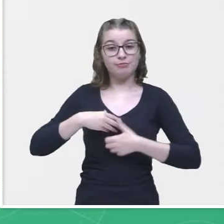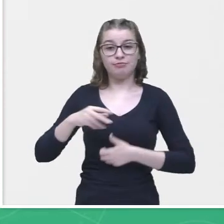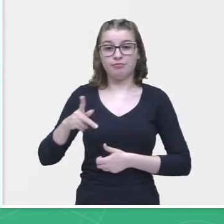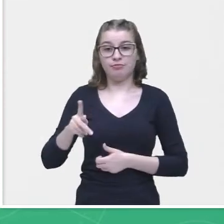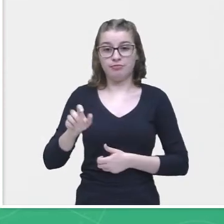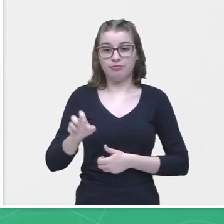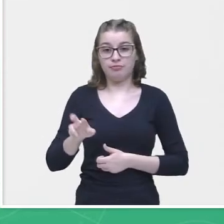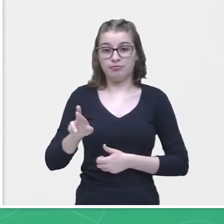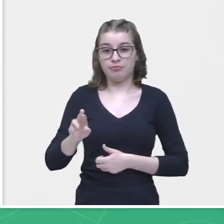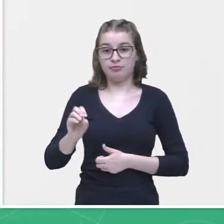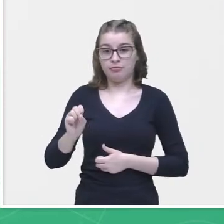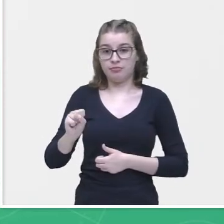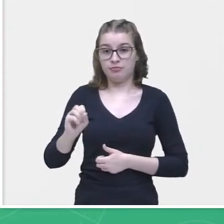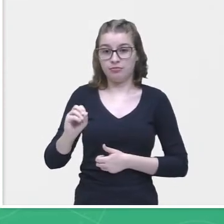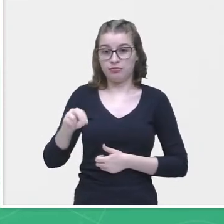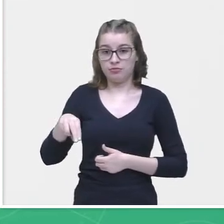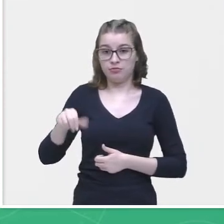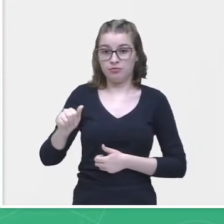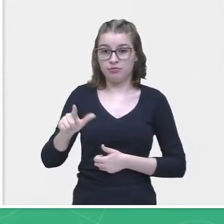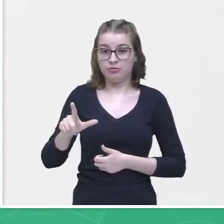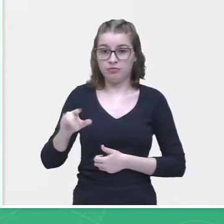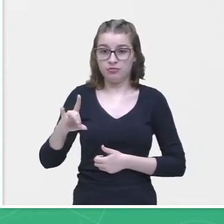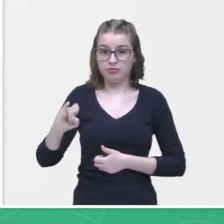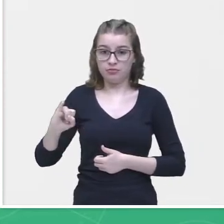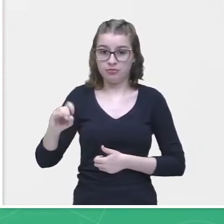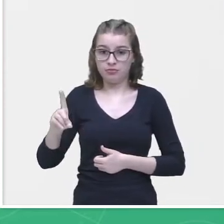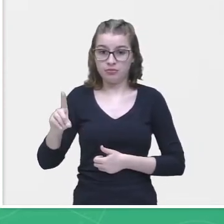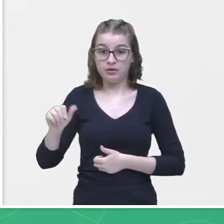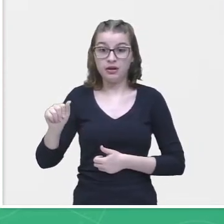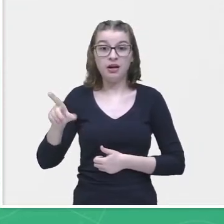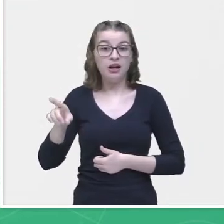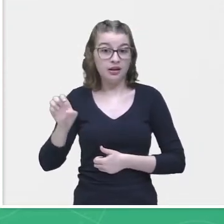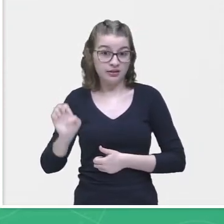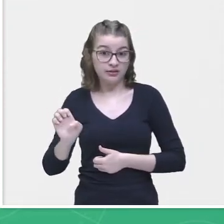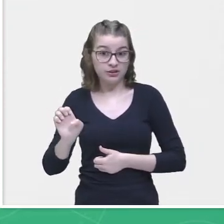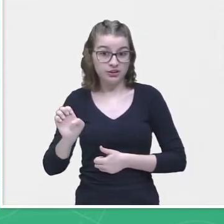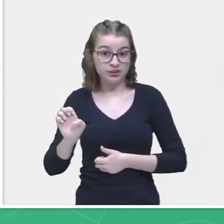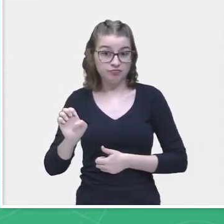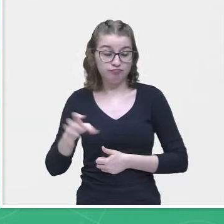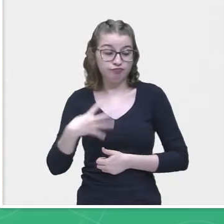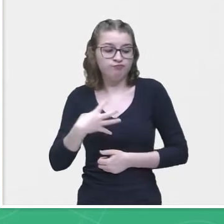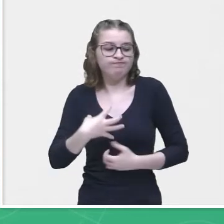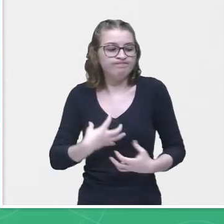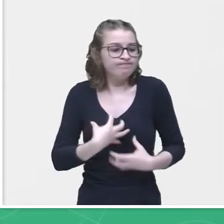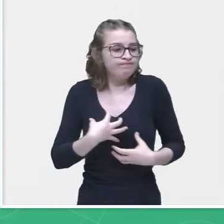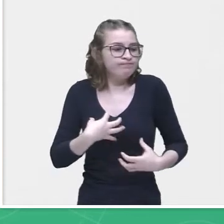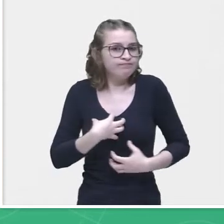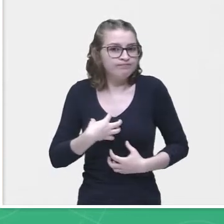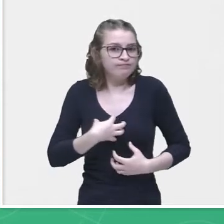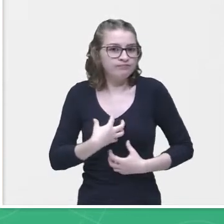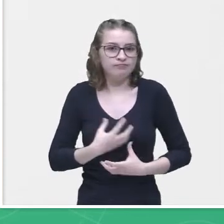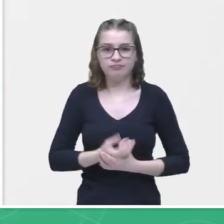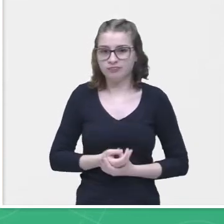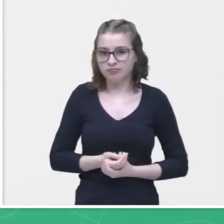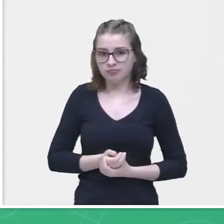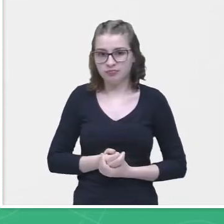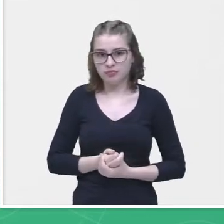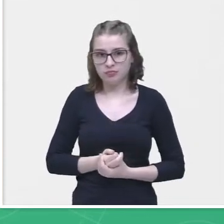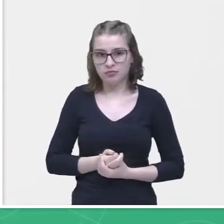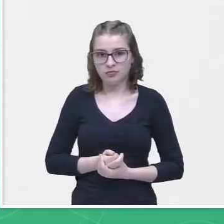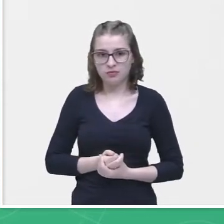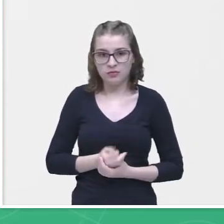tenho personalidade forte. Já ouviu também a frase? A personalidade que cada um desenvolve. Olha o que diz.